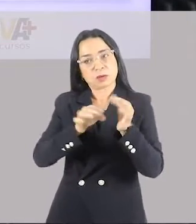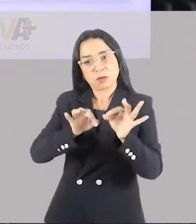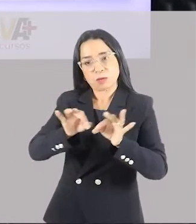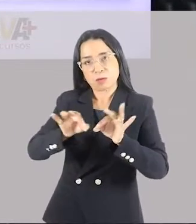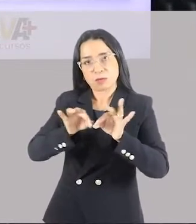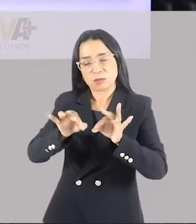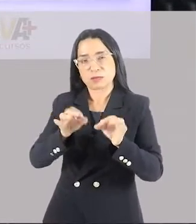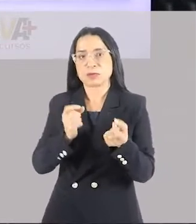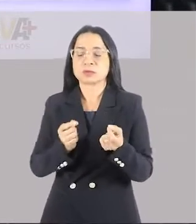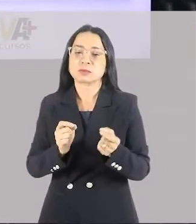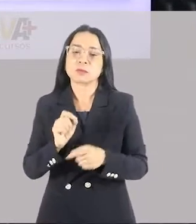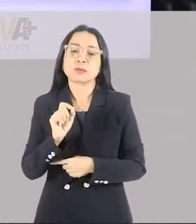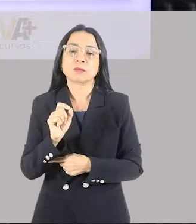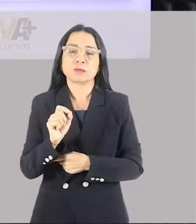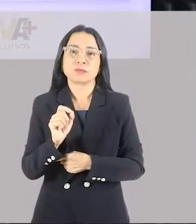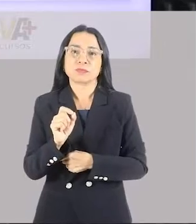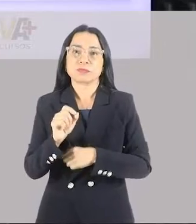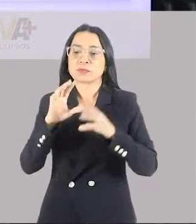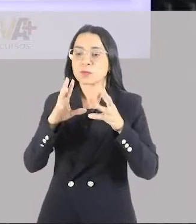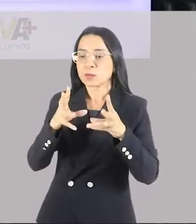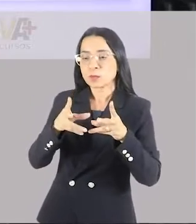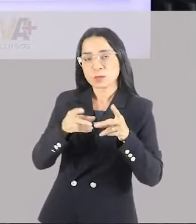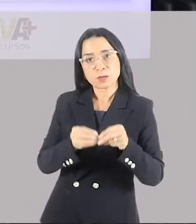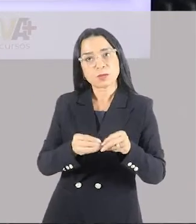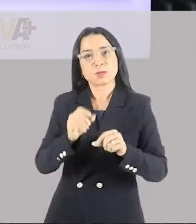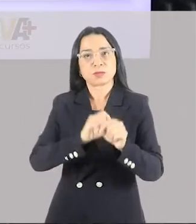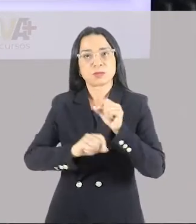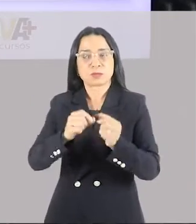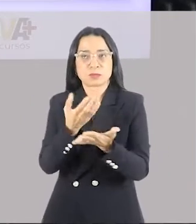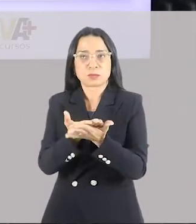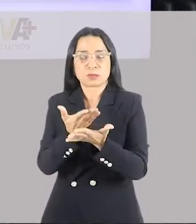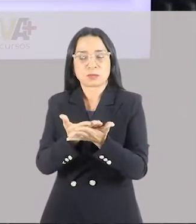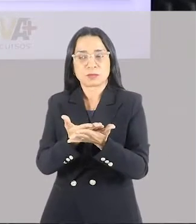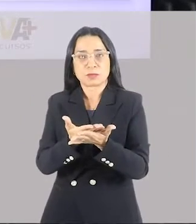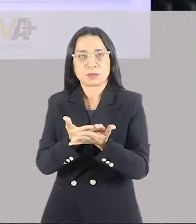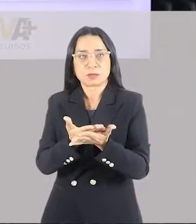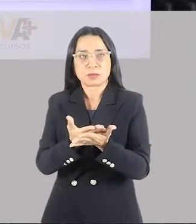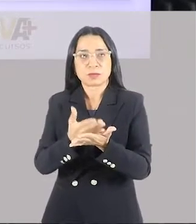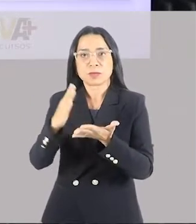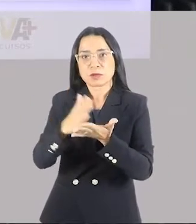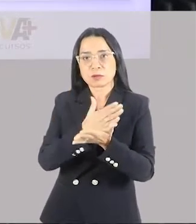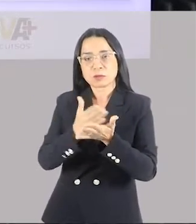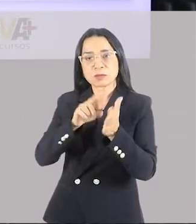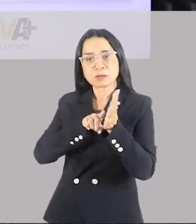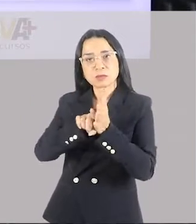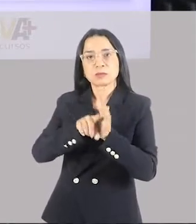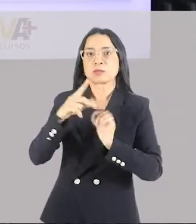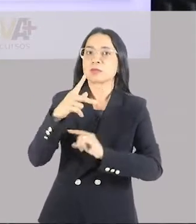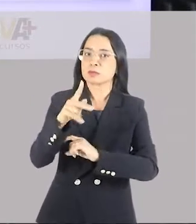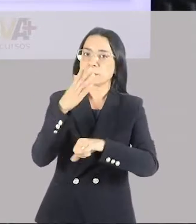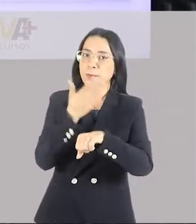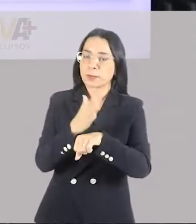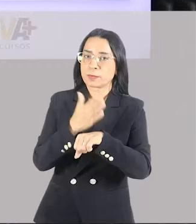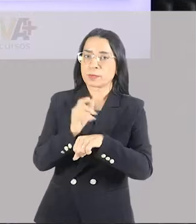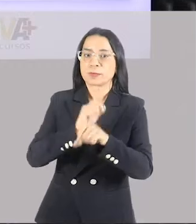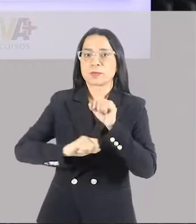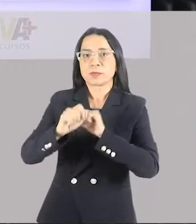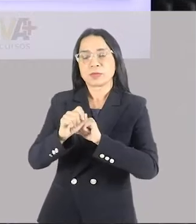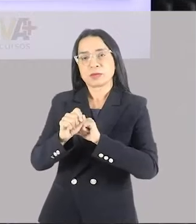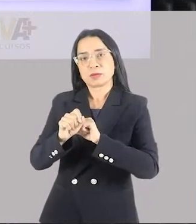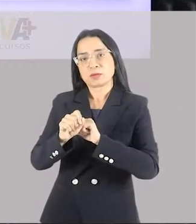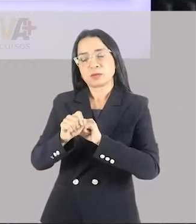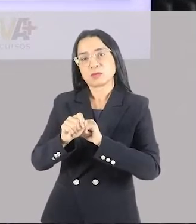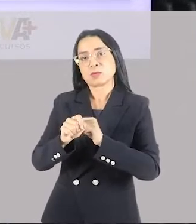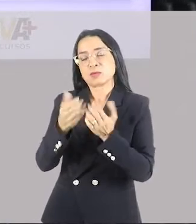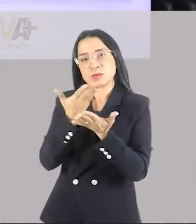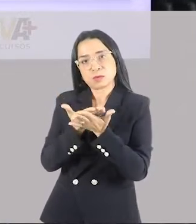cuidadosamente elaborada com o resumo, o fichamento dessa aula e com algumas questões para você praticar na sua